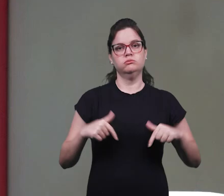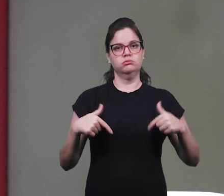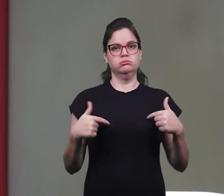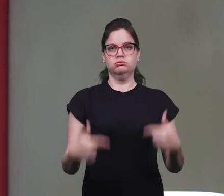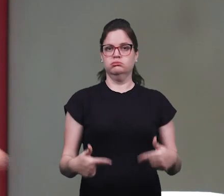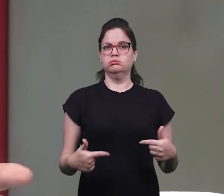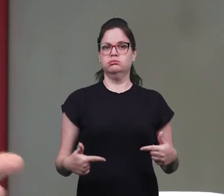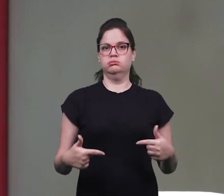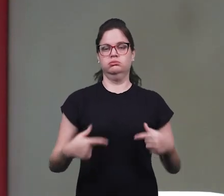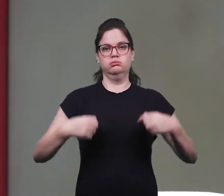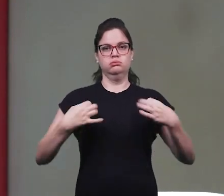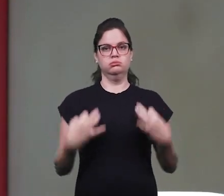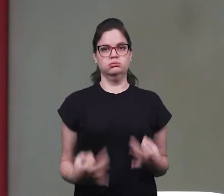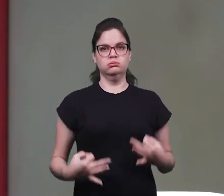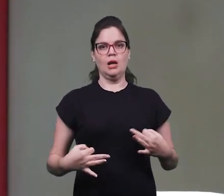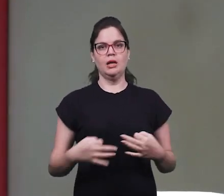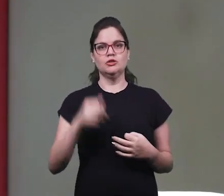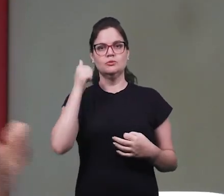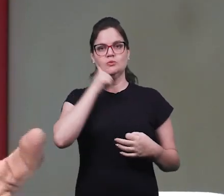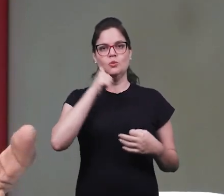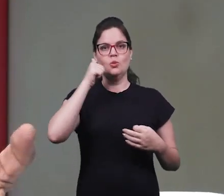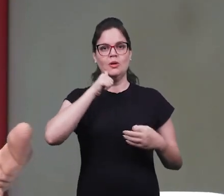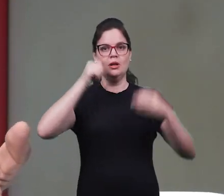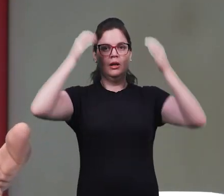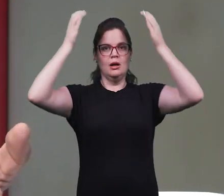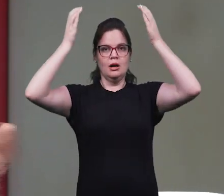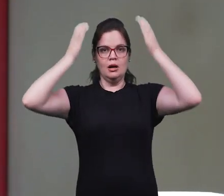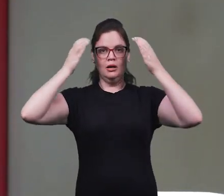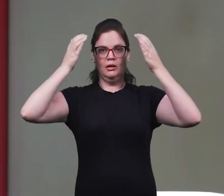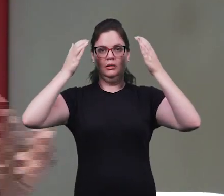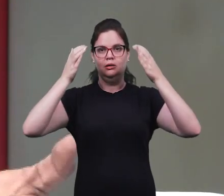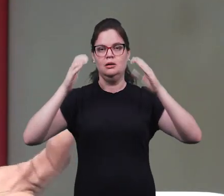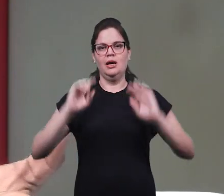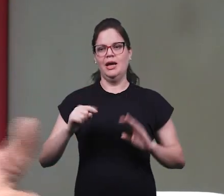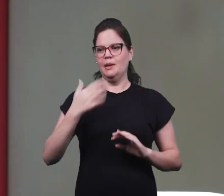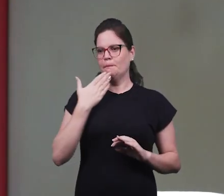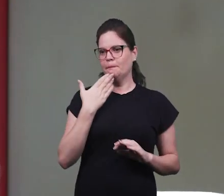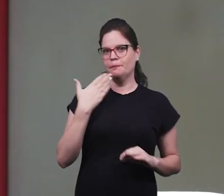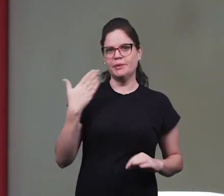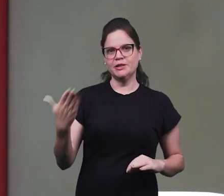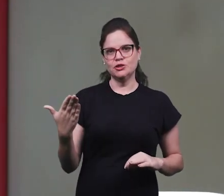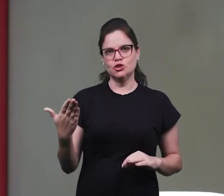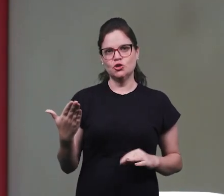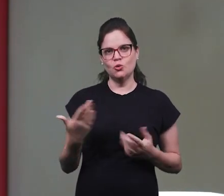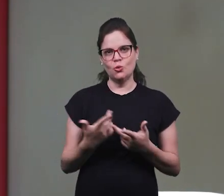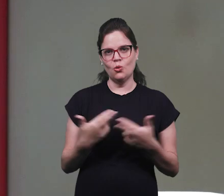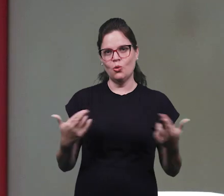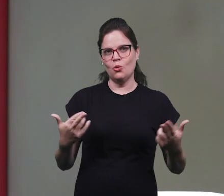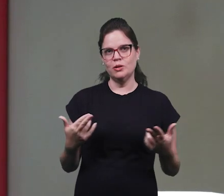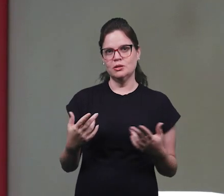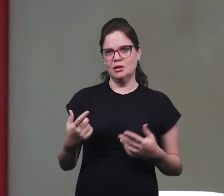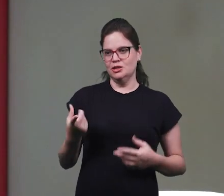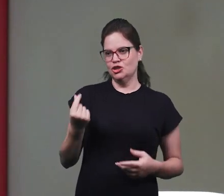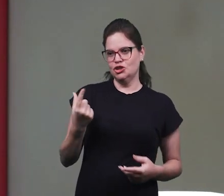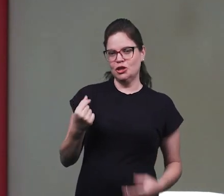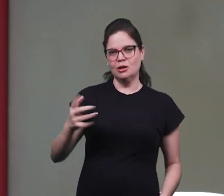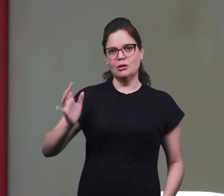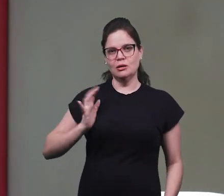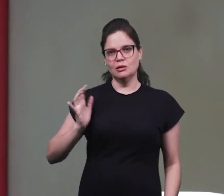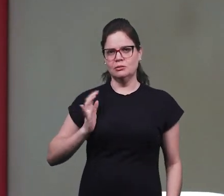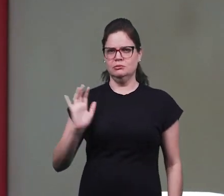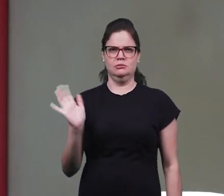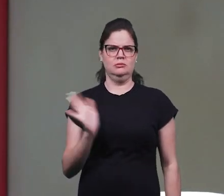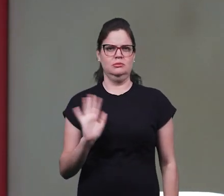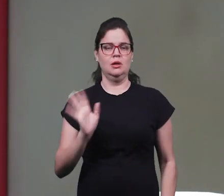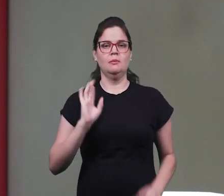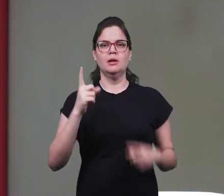ela quando adquiriu a posição dela no reino, ela não pediu nada, certo? Ela não pediu assim, podia pedir riqueza, alguma coisa, mas a preocupação dela era com o povo,